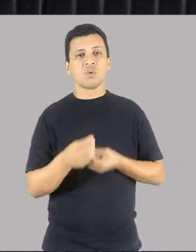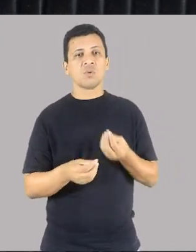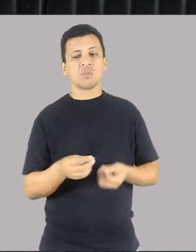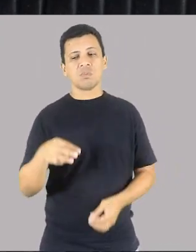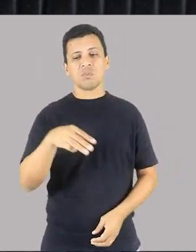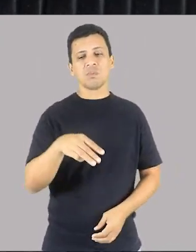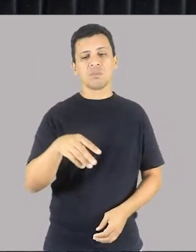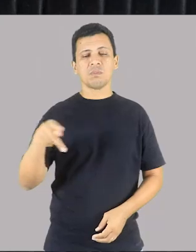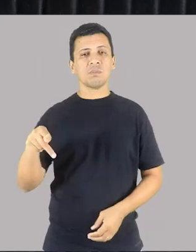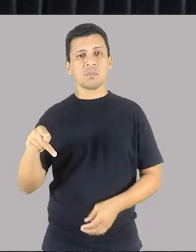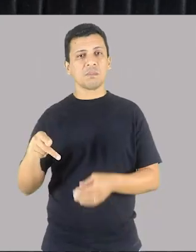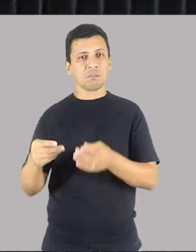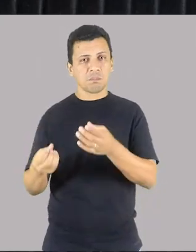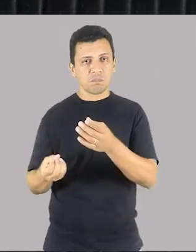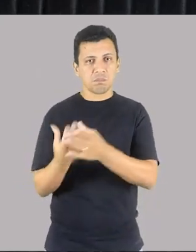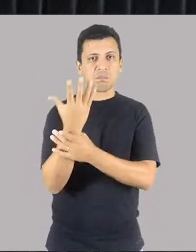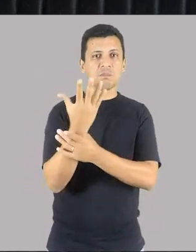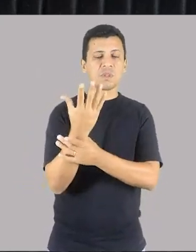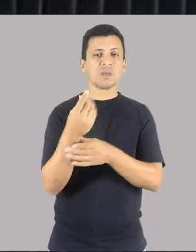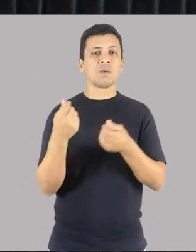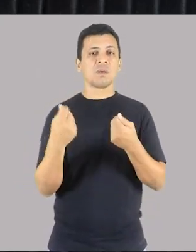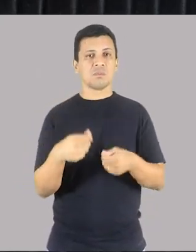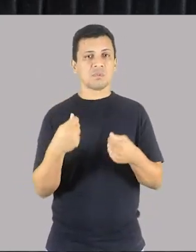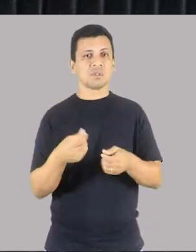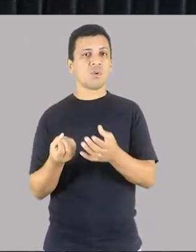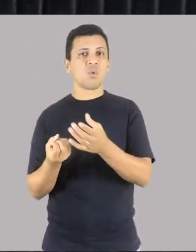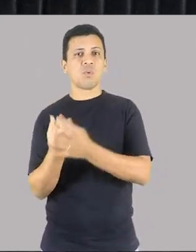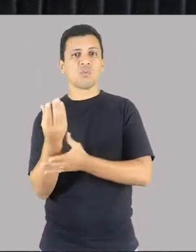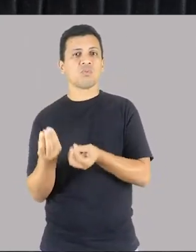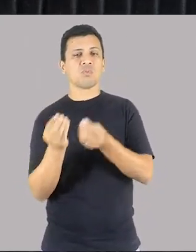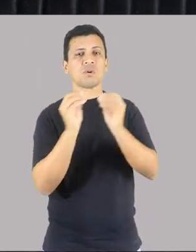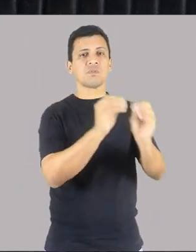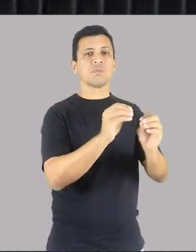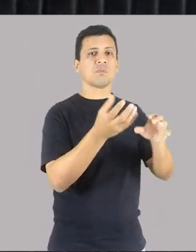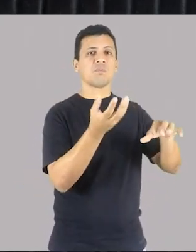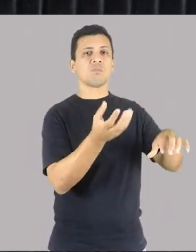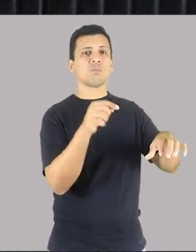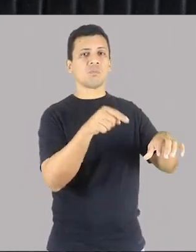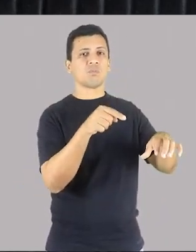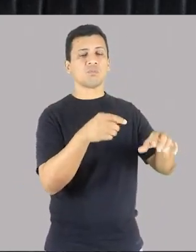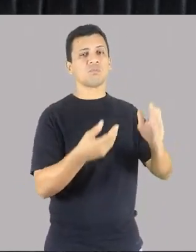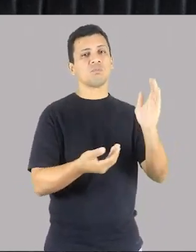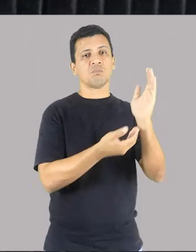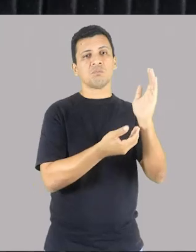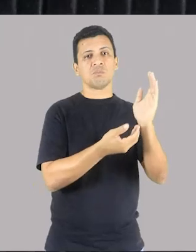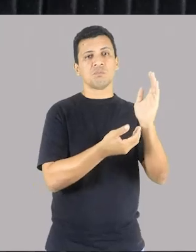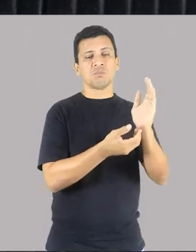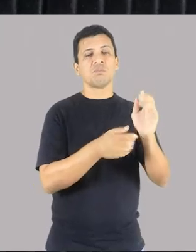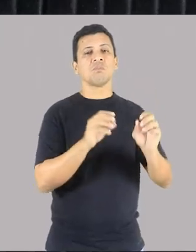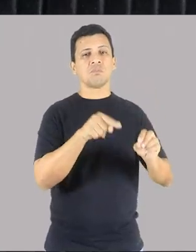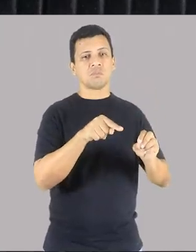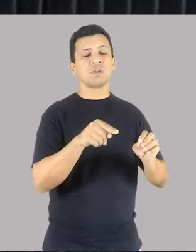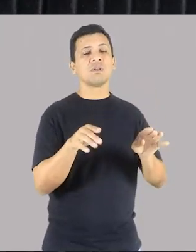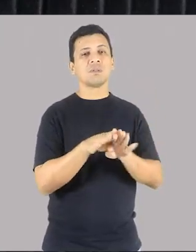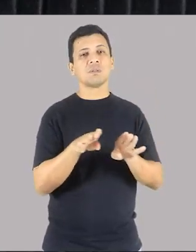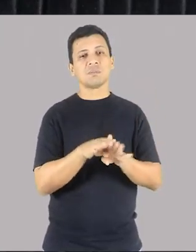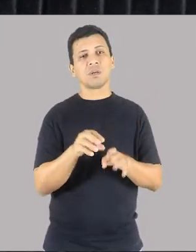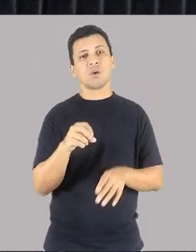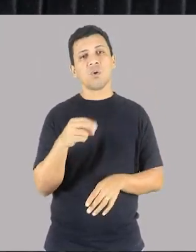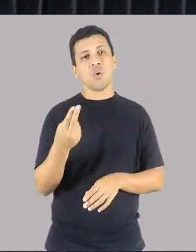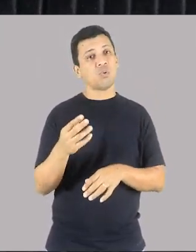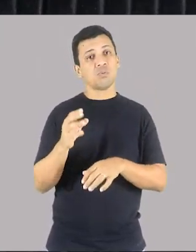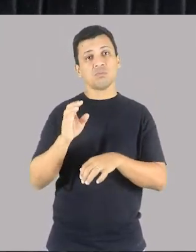e ela só pode ser usada, no entanto, em caso de relevância e urgência, segundo o artigo 62 da nossa Constituição. No